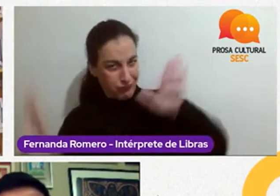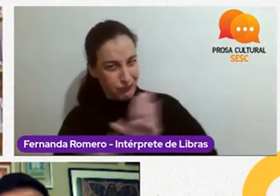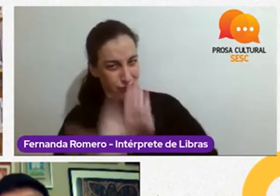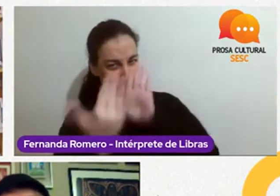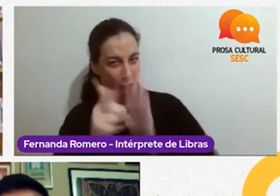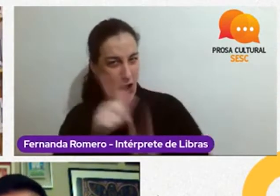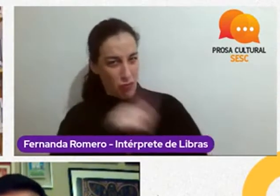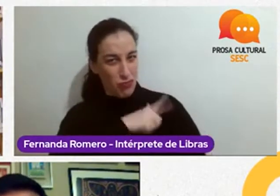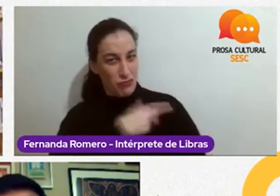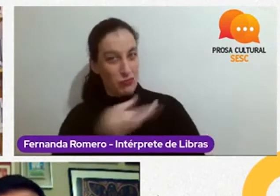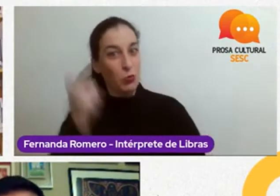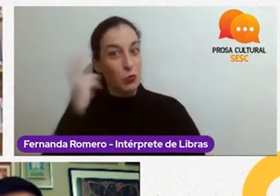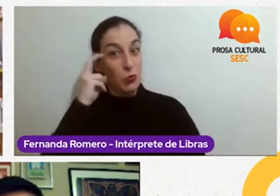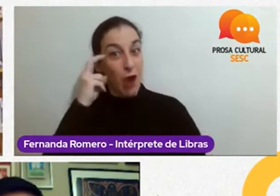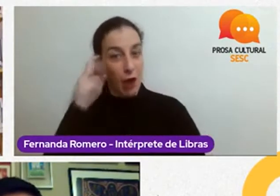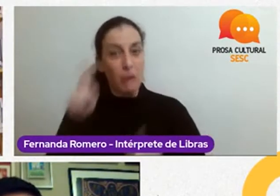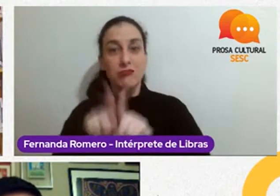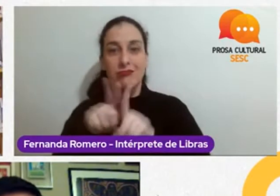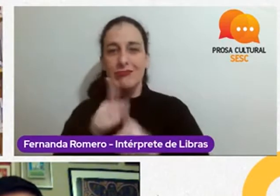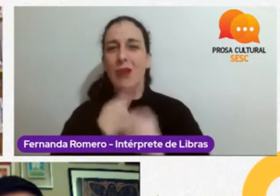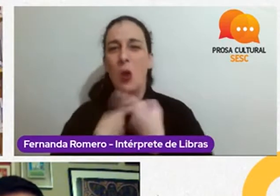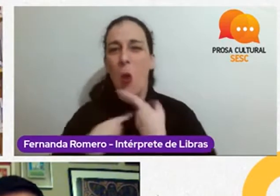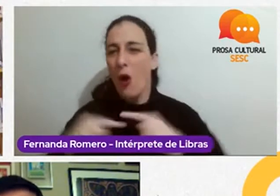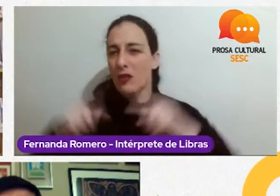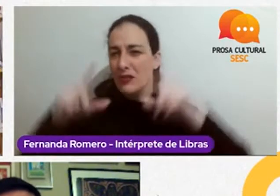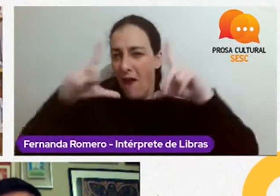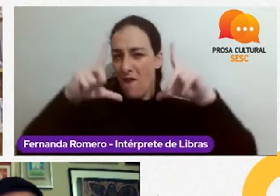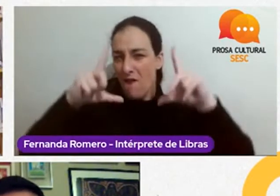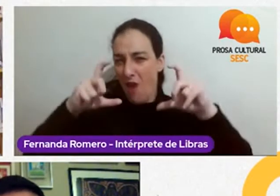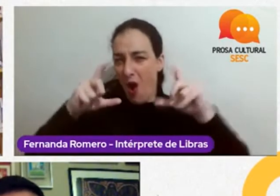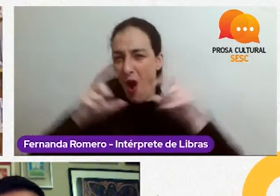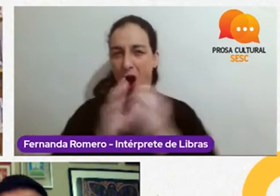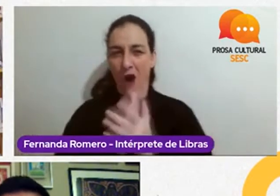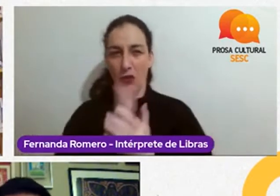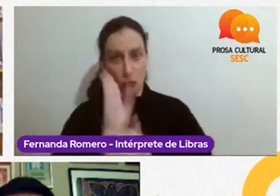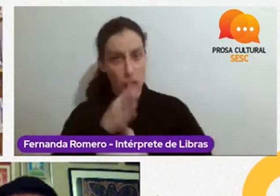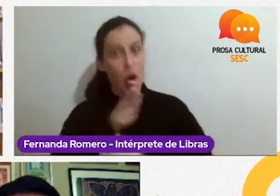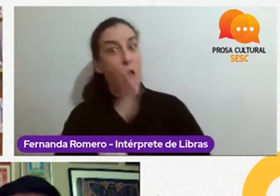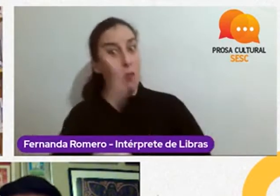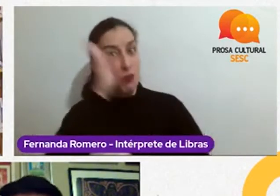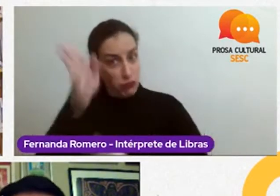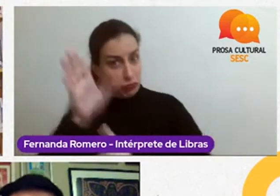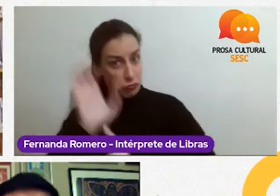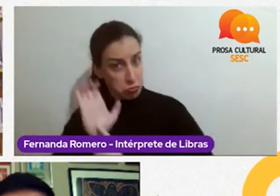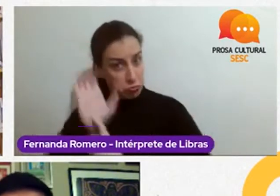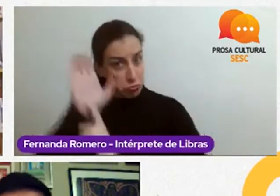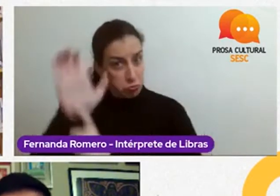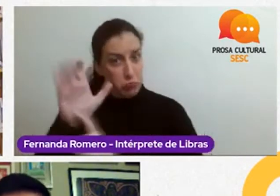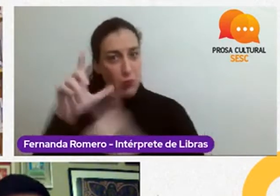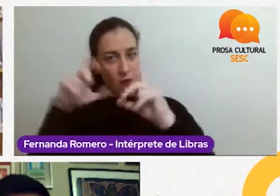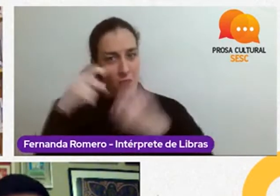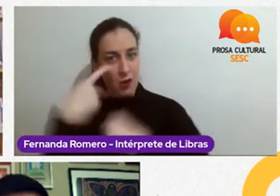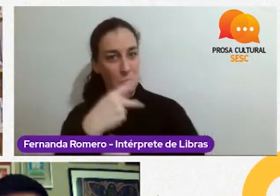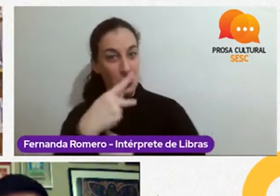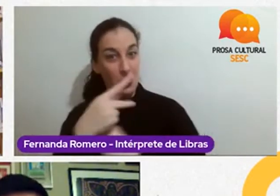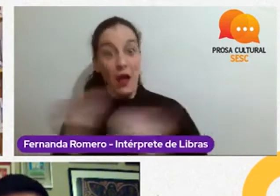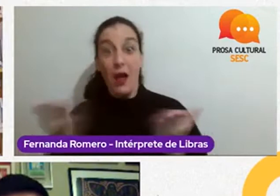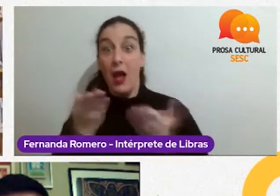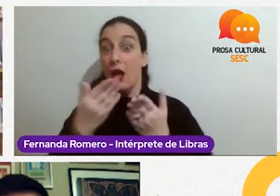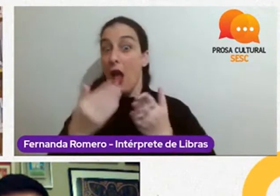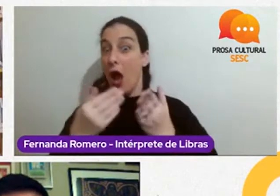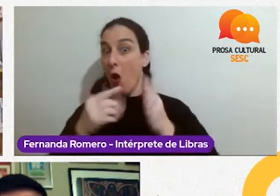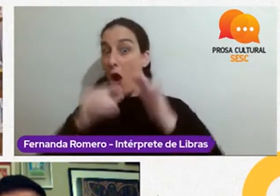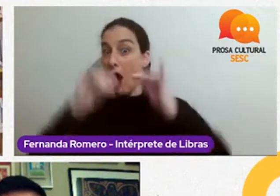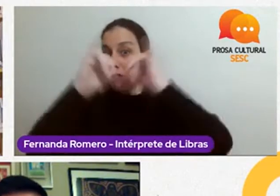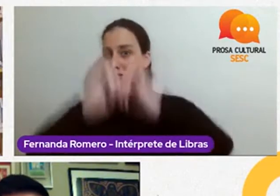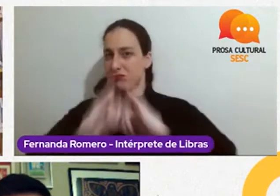cultural, também, né, gosta muito de fotografar. Já fui a exposições fotográficas tuas e agora acaba de publicar um livro, né,